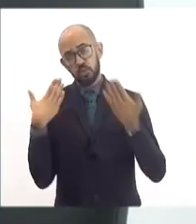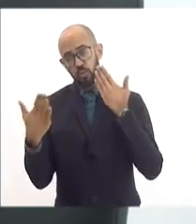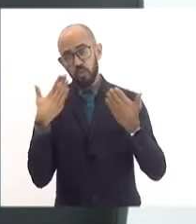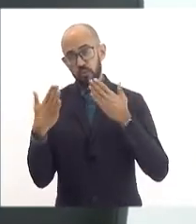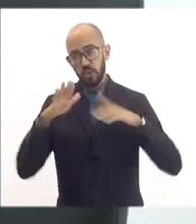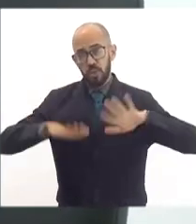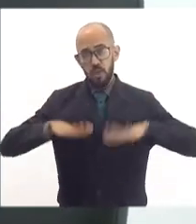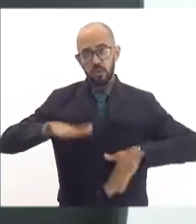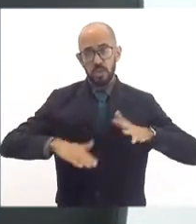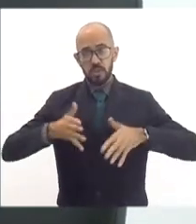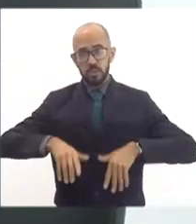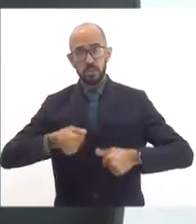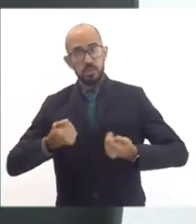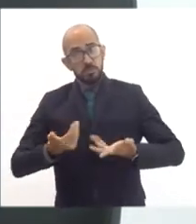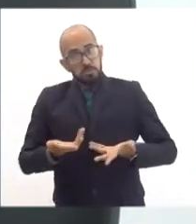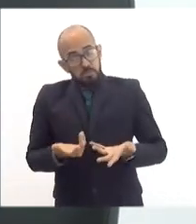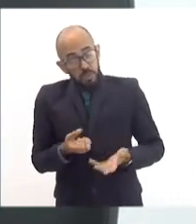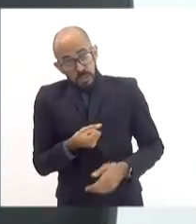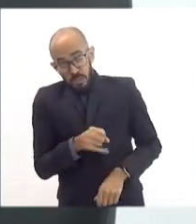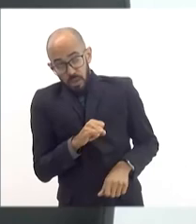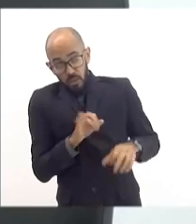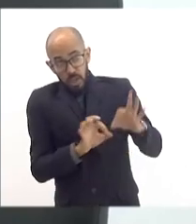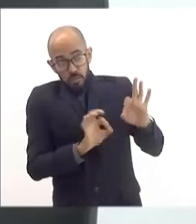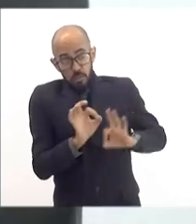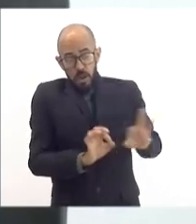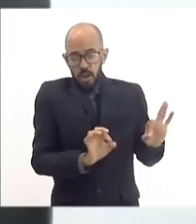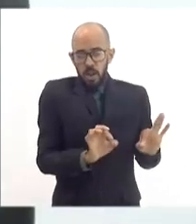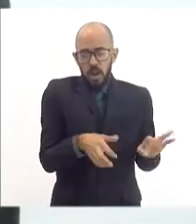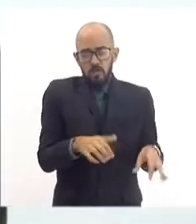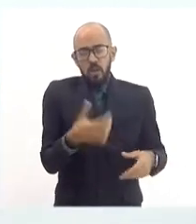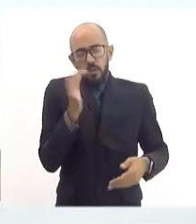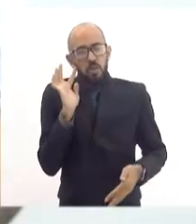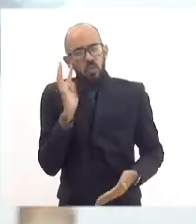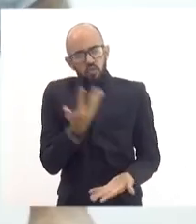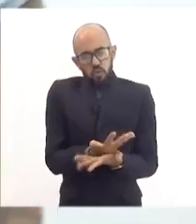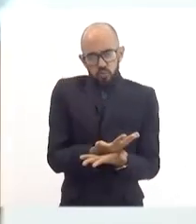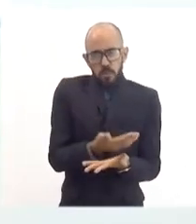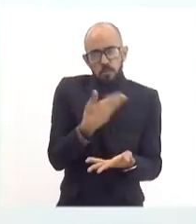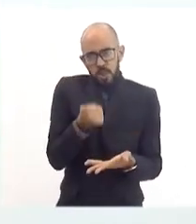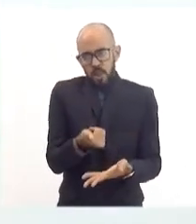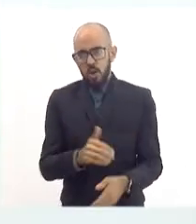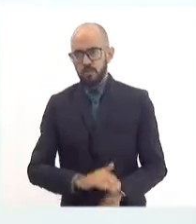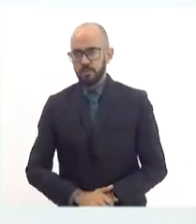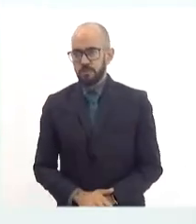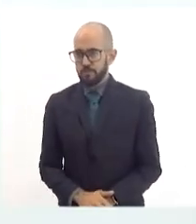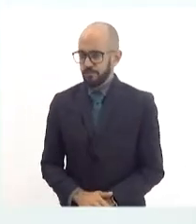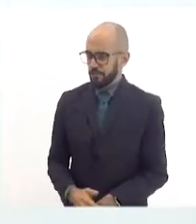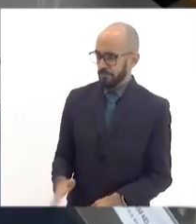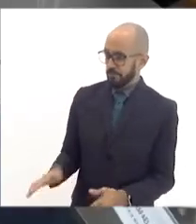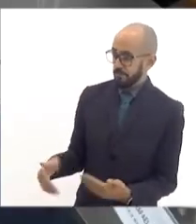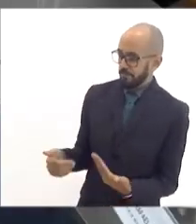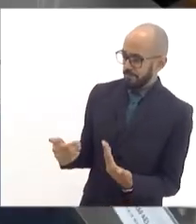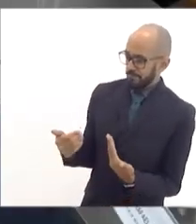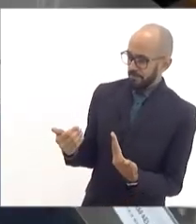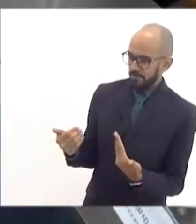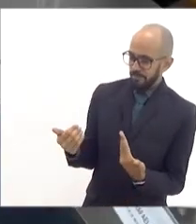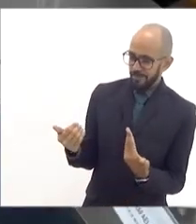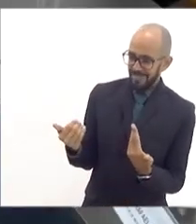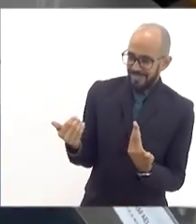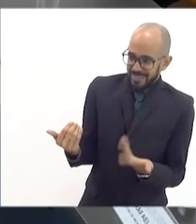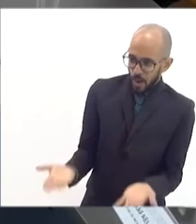talvez ficar no planejamento fosse uma decisão melhor. Bom, eu fui voto